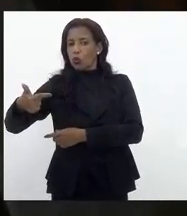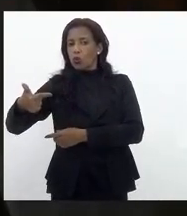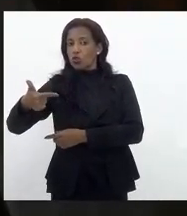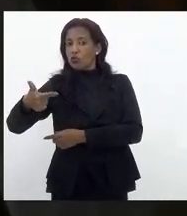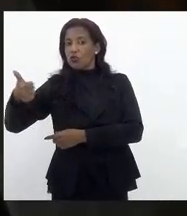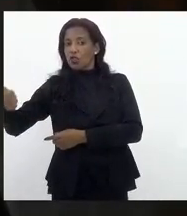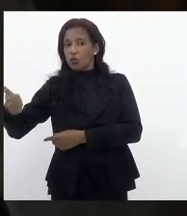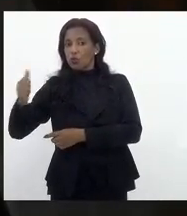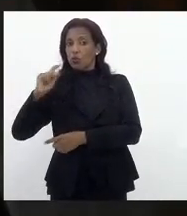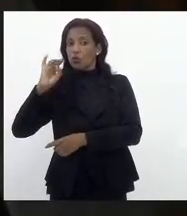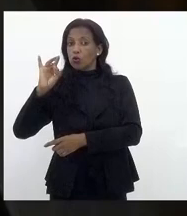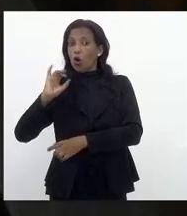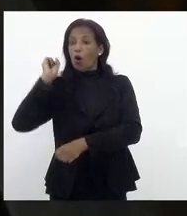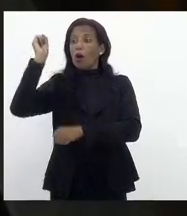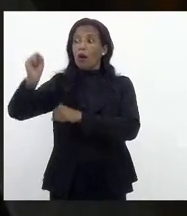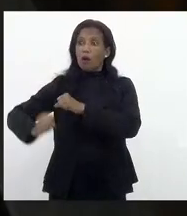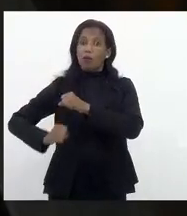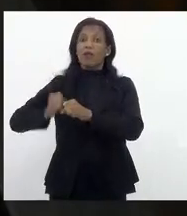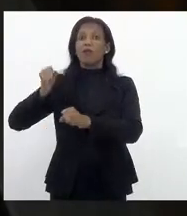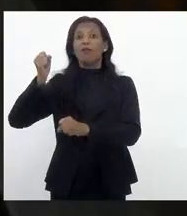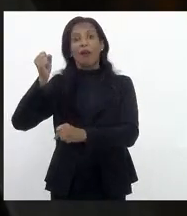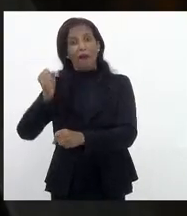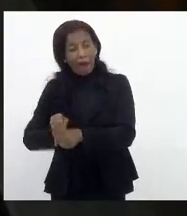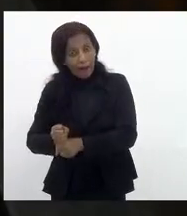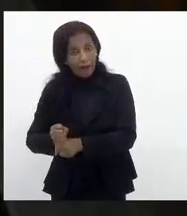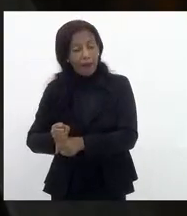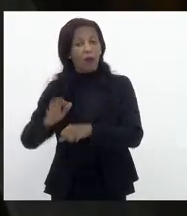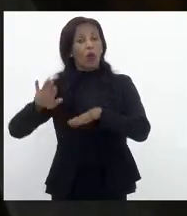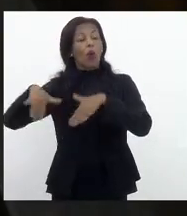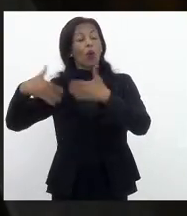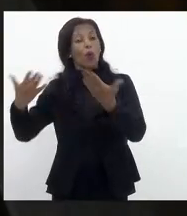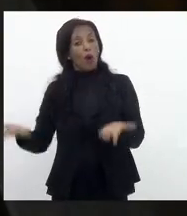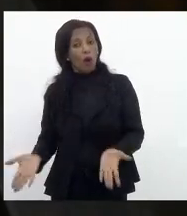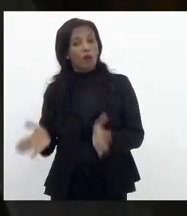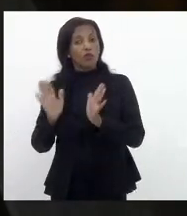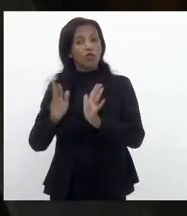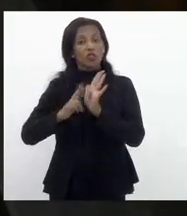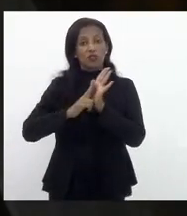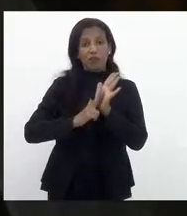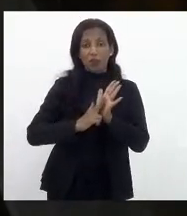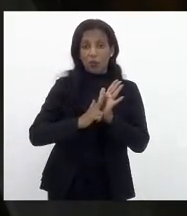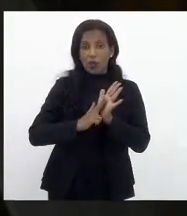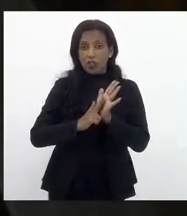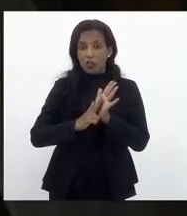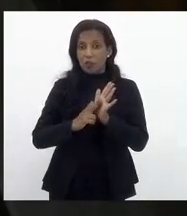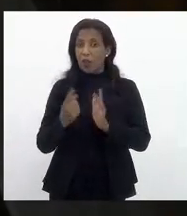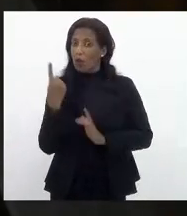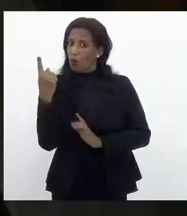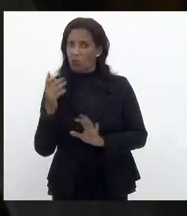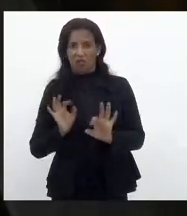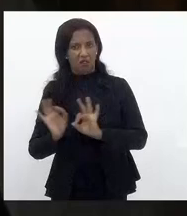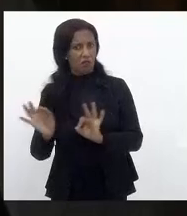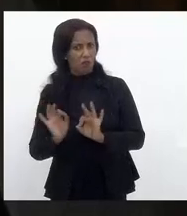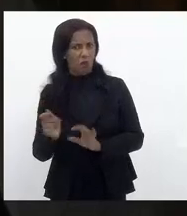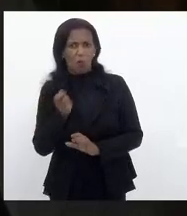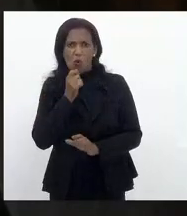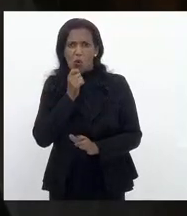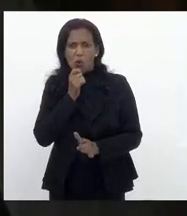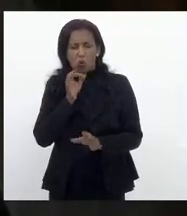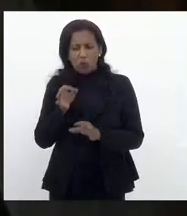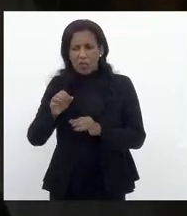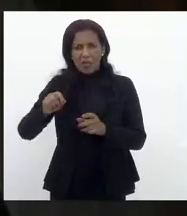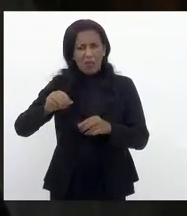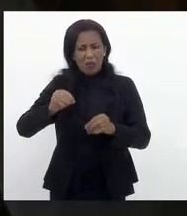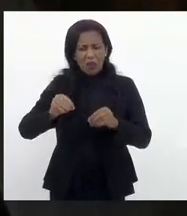12/2021 Isto é no ano que vem quando nós já tivemos no regime é a única forma e não tem que